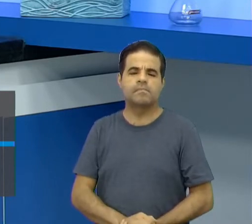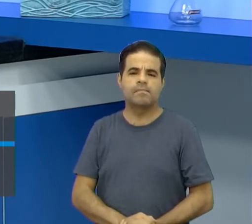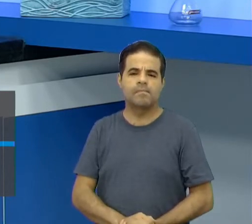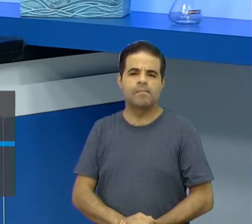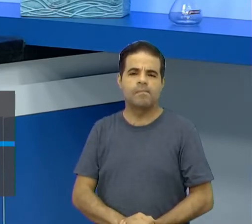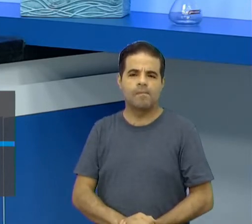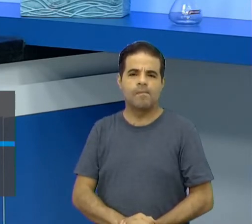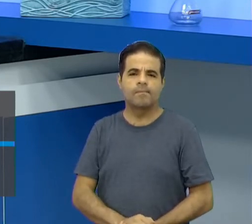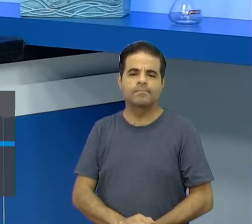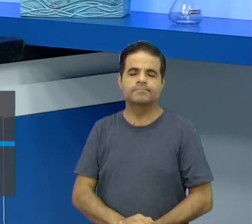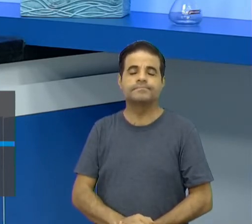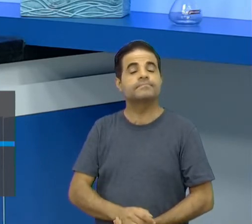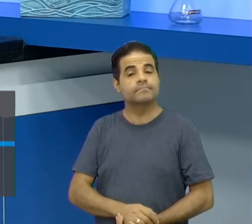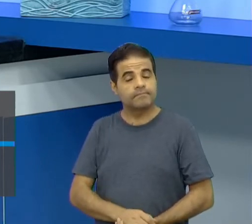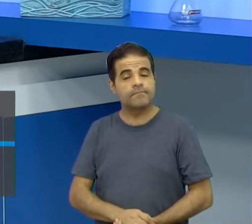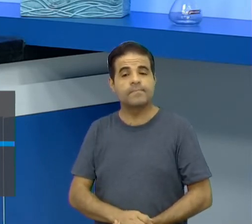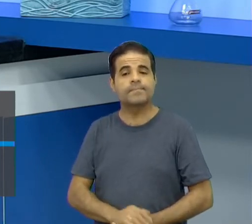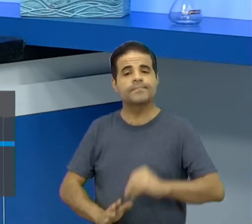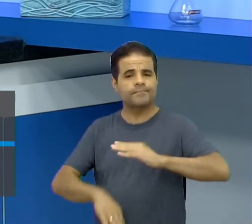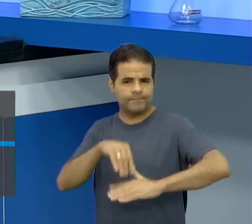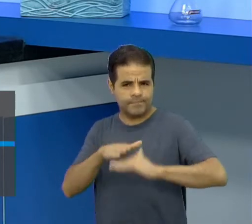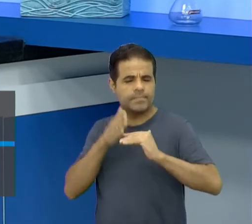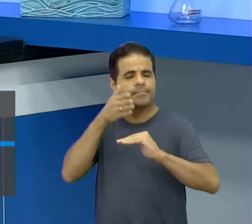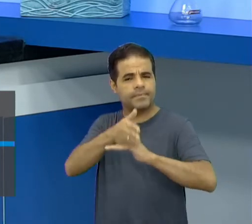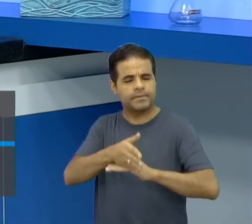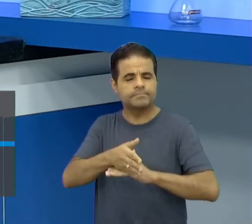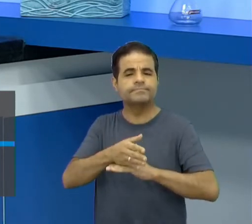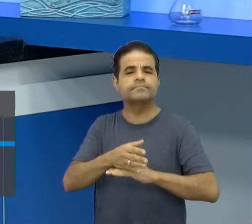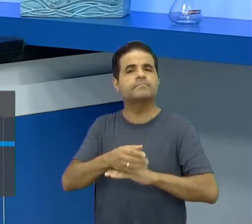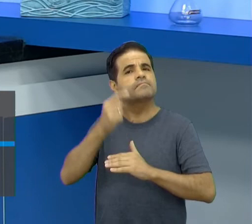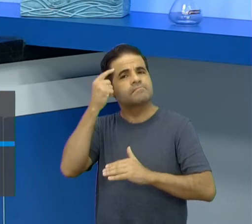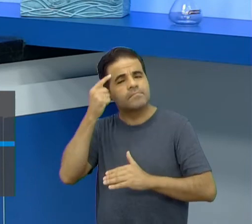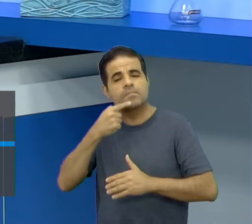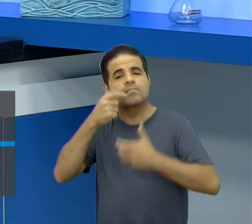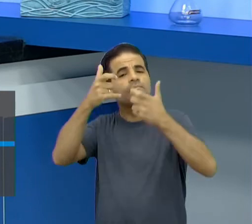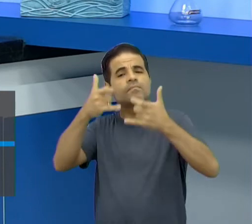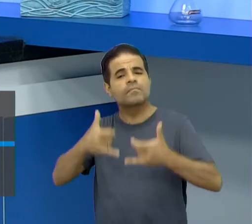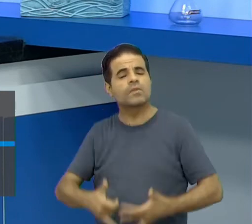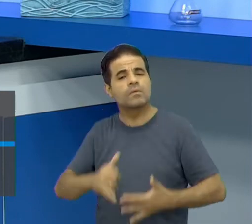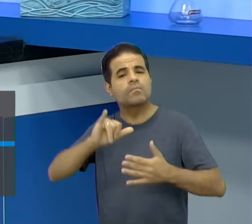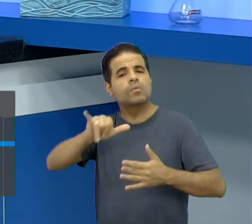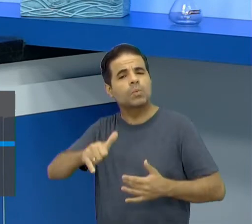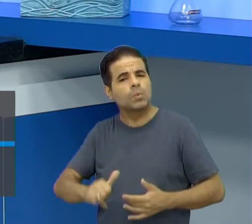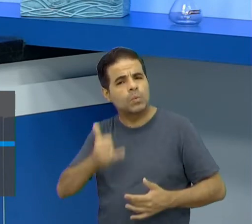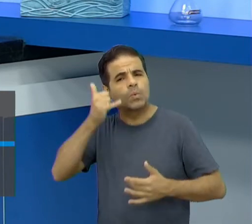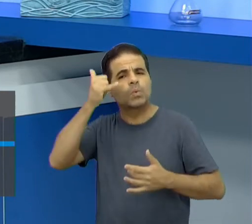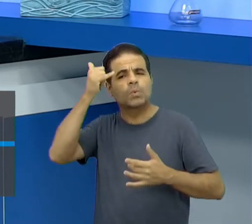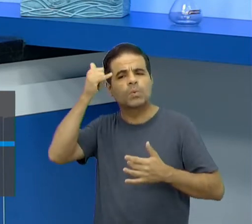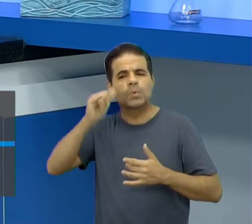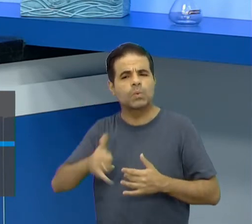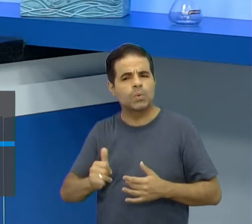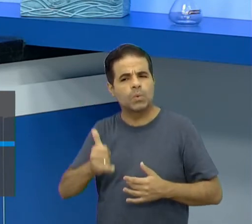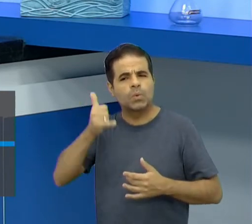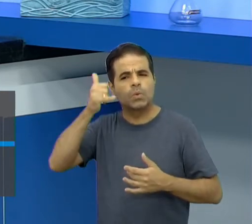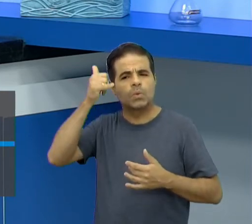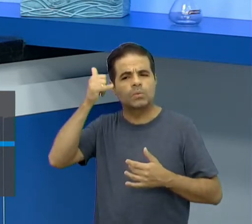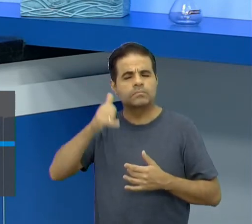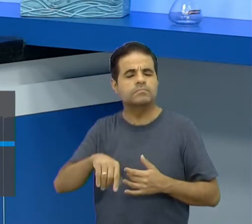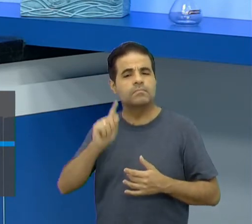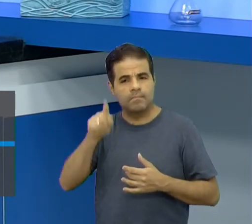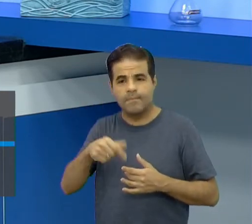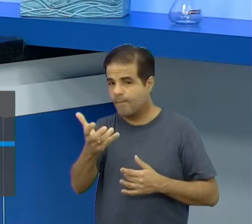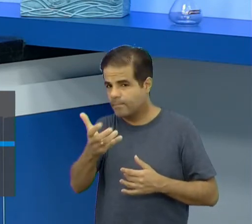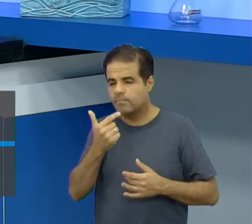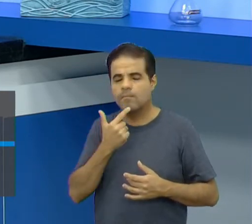Videogame é... E aí, avançando aí com o nosso componente, a gente vai falar de juros composto. De juros composto, e se a